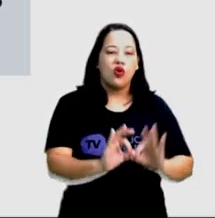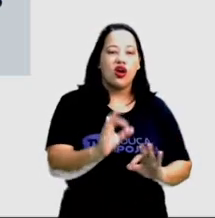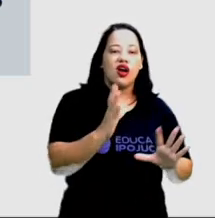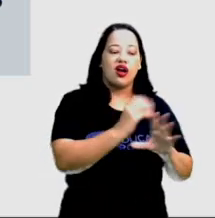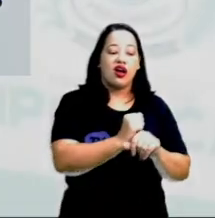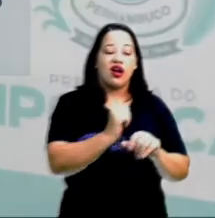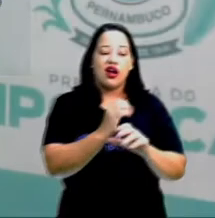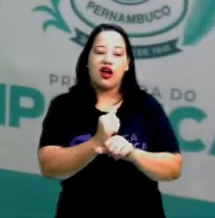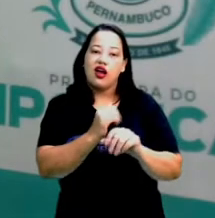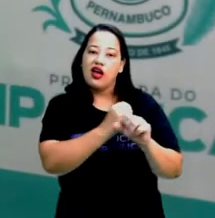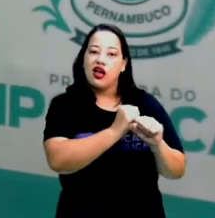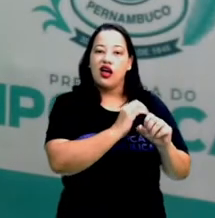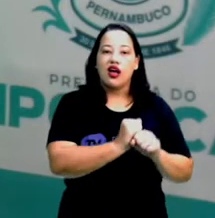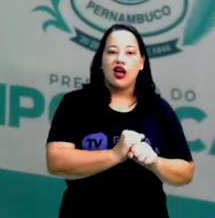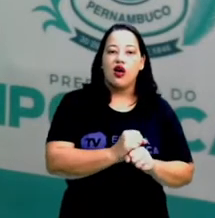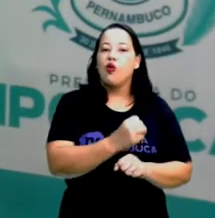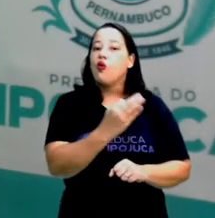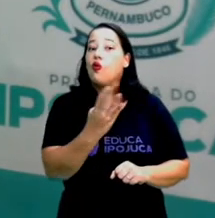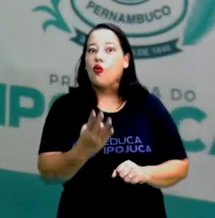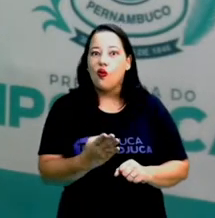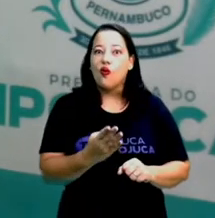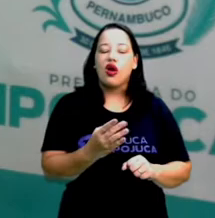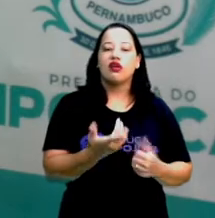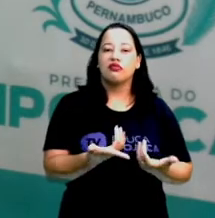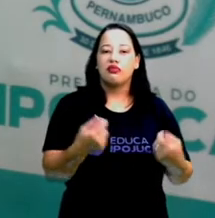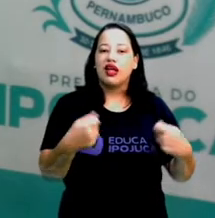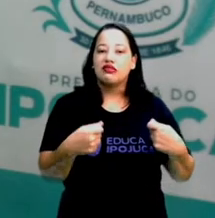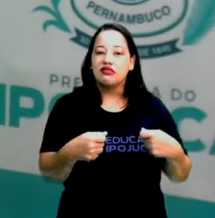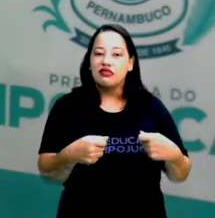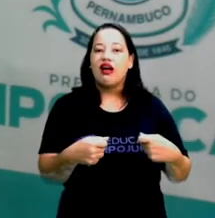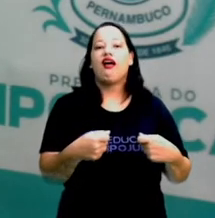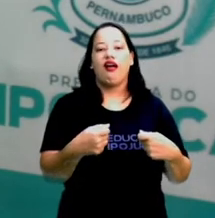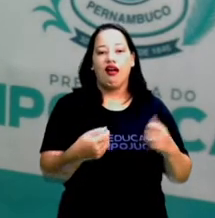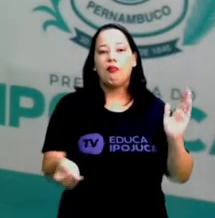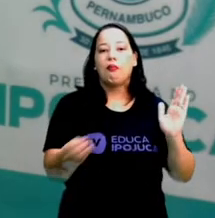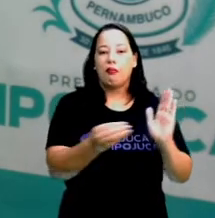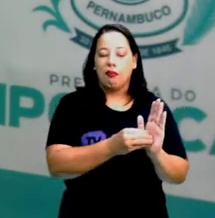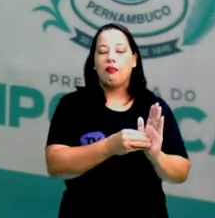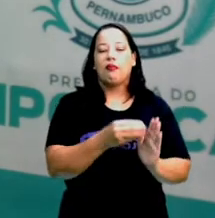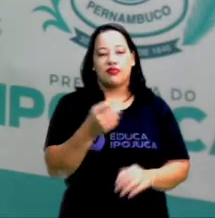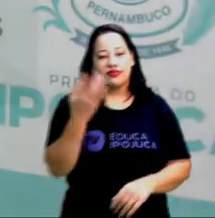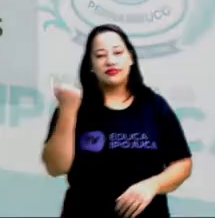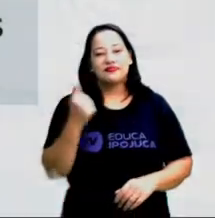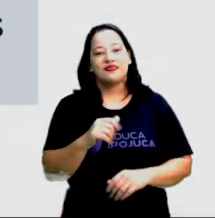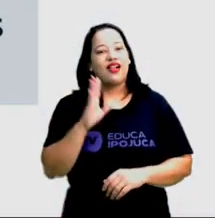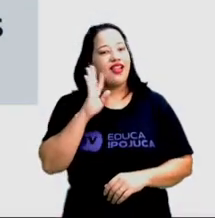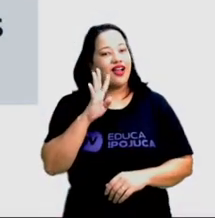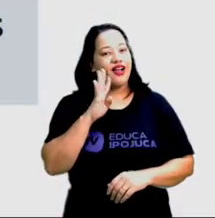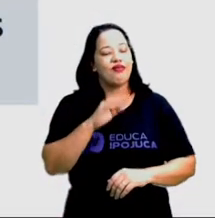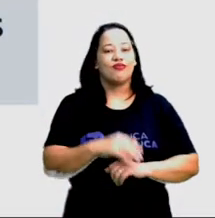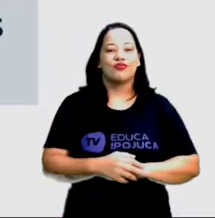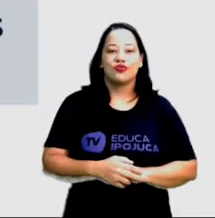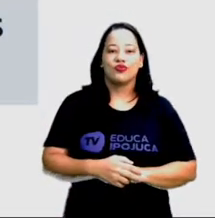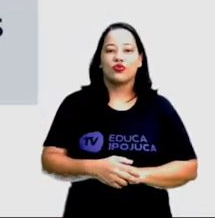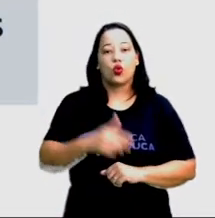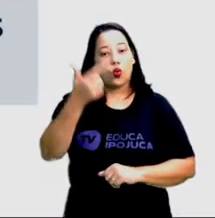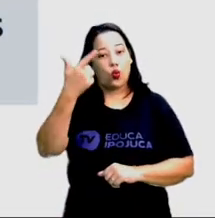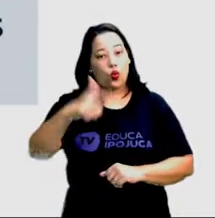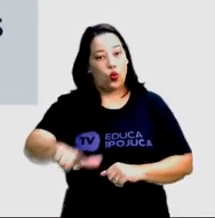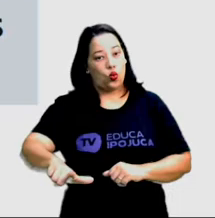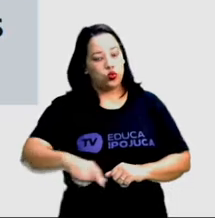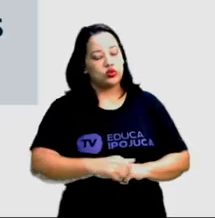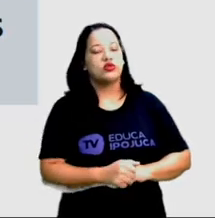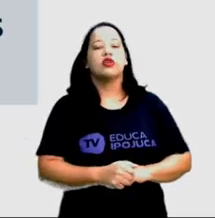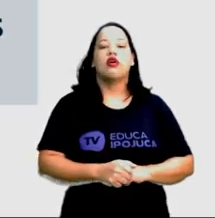das estruturas. Legal, né? Temos também ainda o